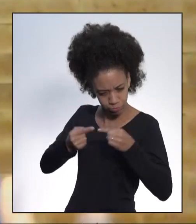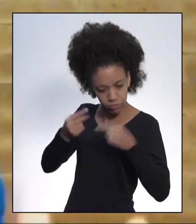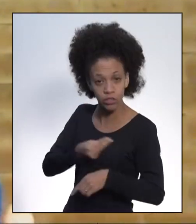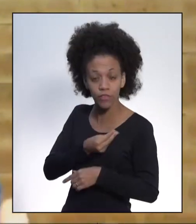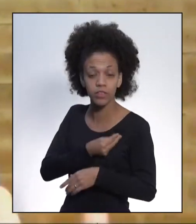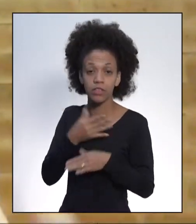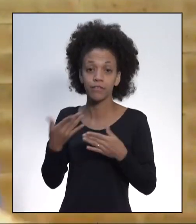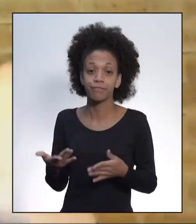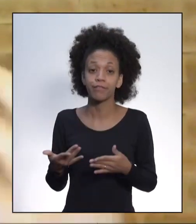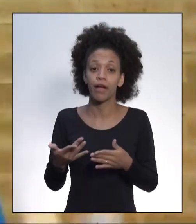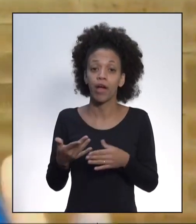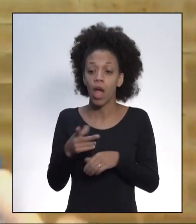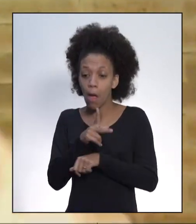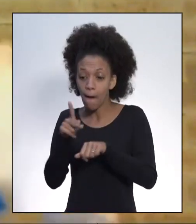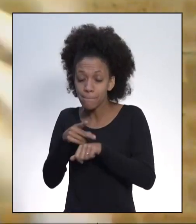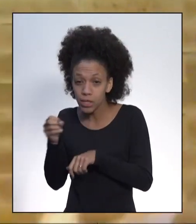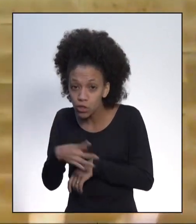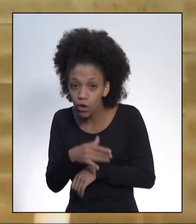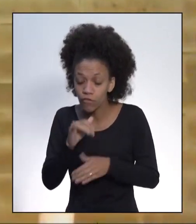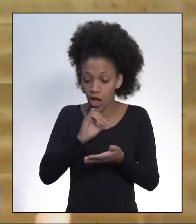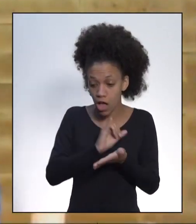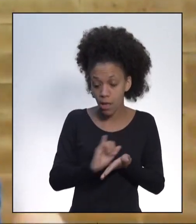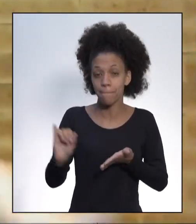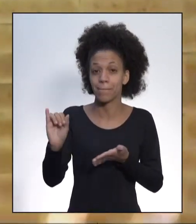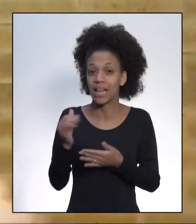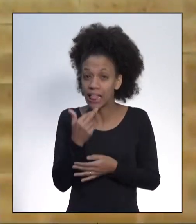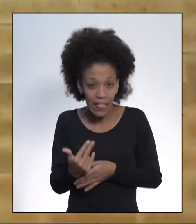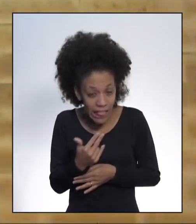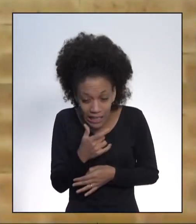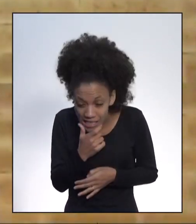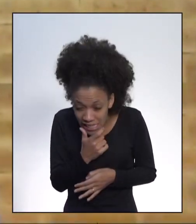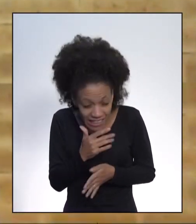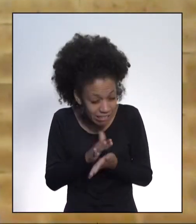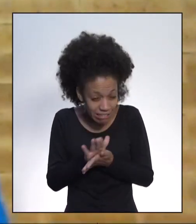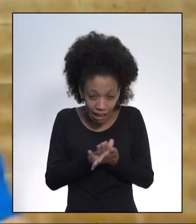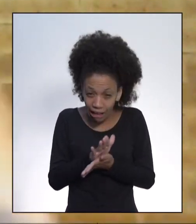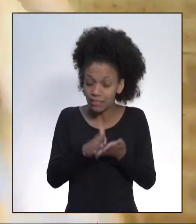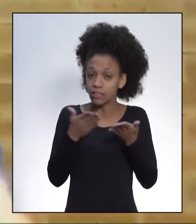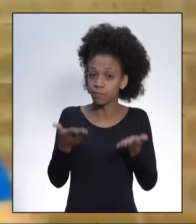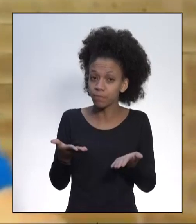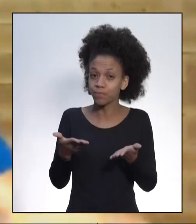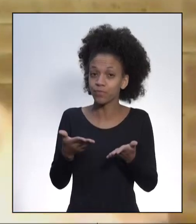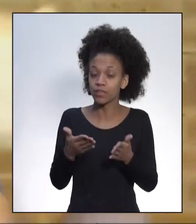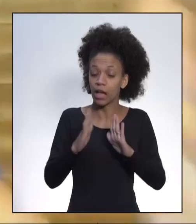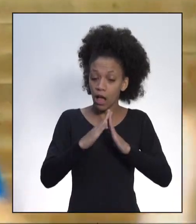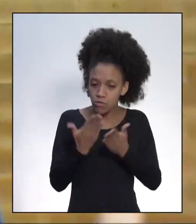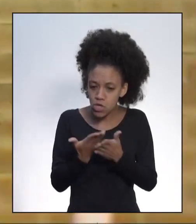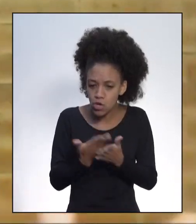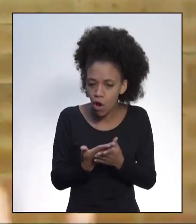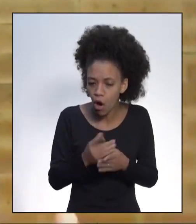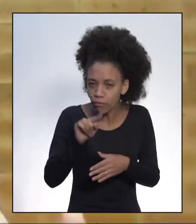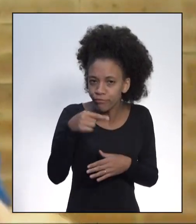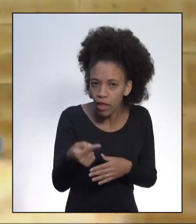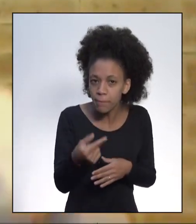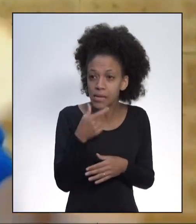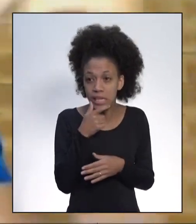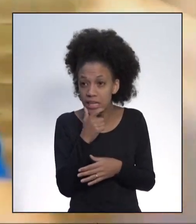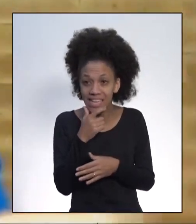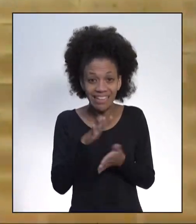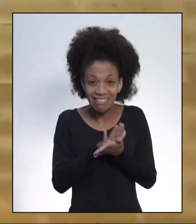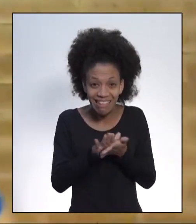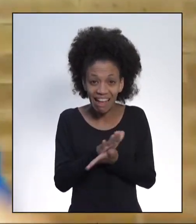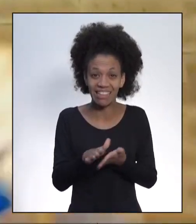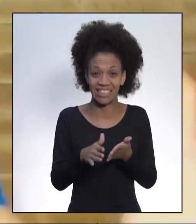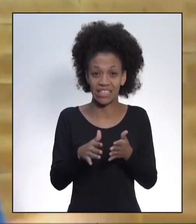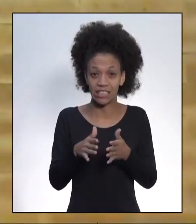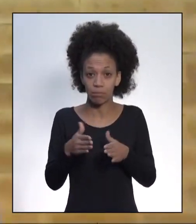ir para um país novo, como imigrante, que não falava o idioma, não falava inglês, ter que ir para a escola já no dia seguinte sem falar uma palavra de inglês, ter